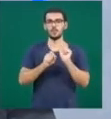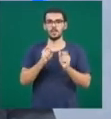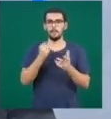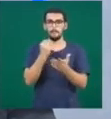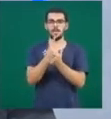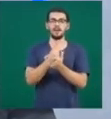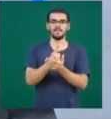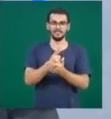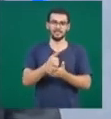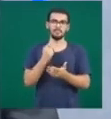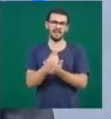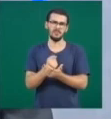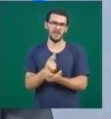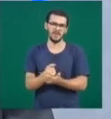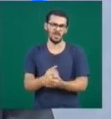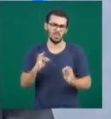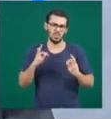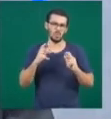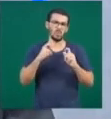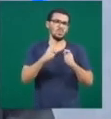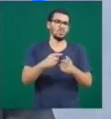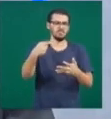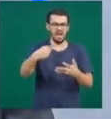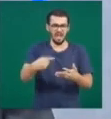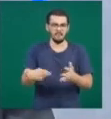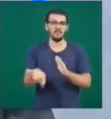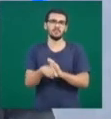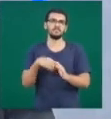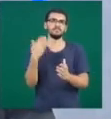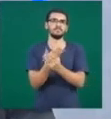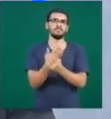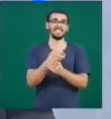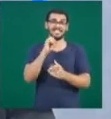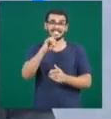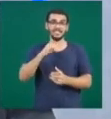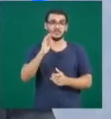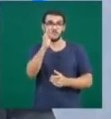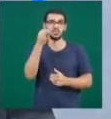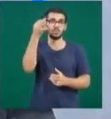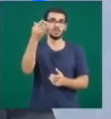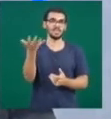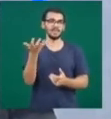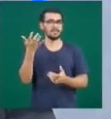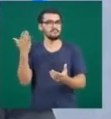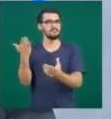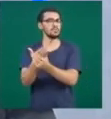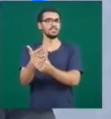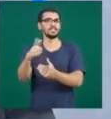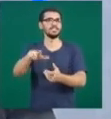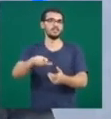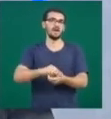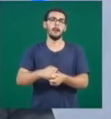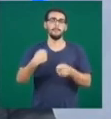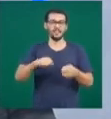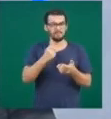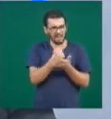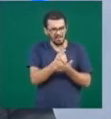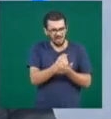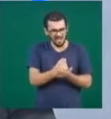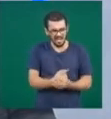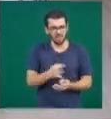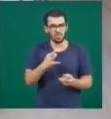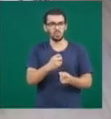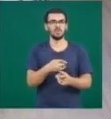que ele entre com uma nova ação, ele vai ter que pagar essas custas processuais, o que pode dificultar o acesso dele à